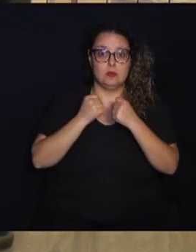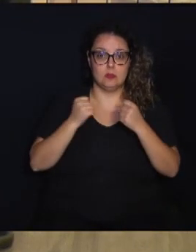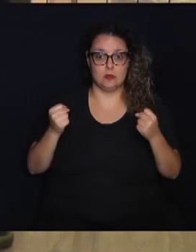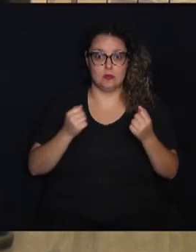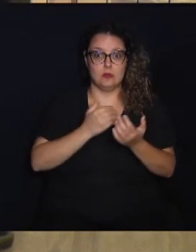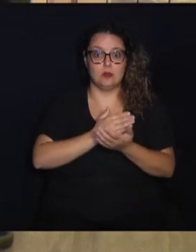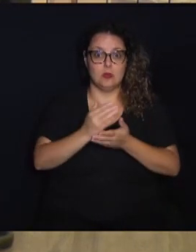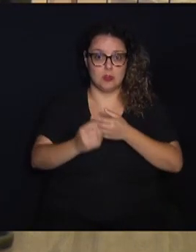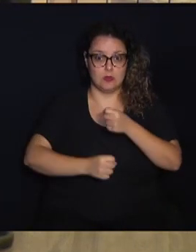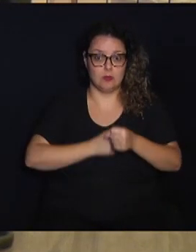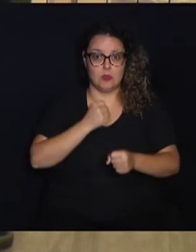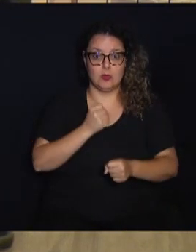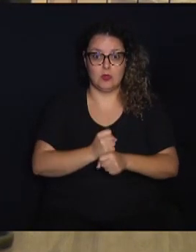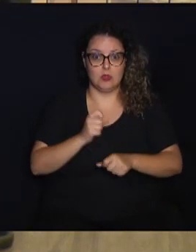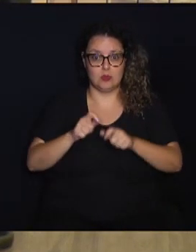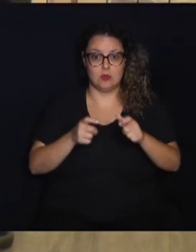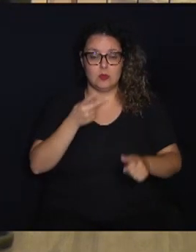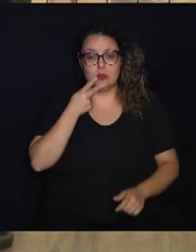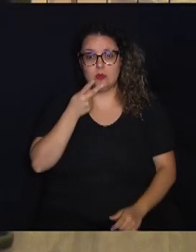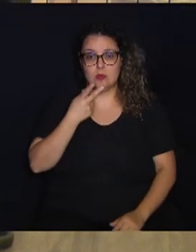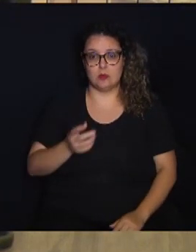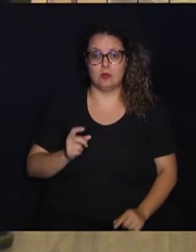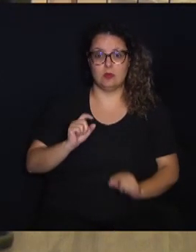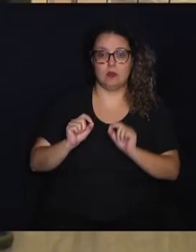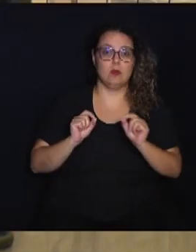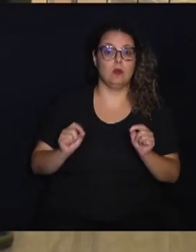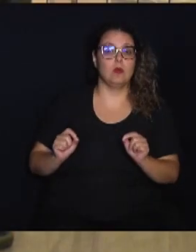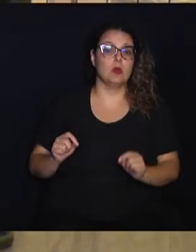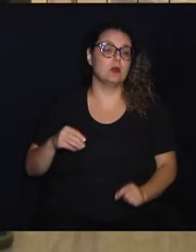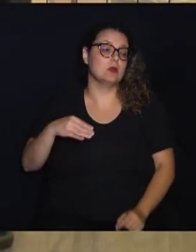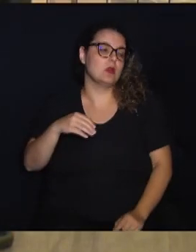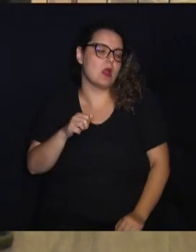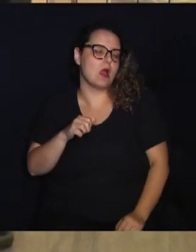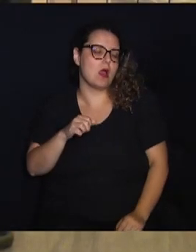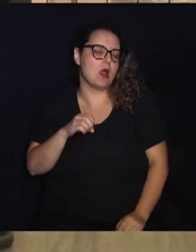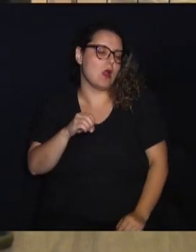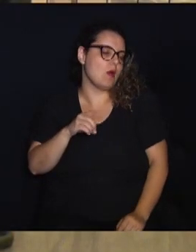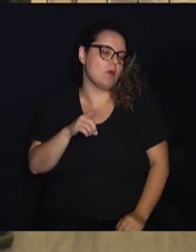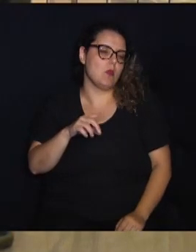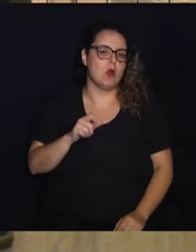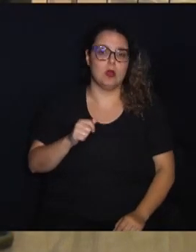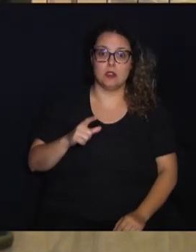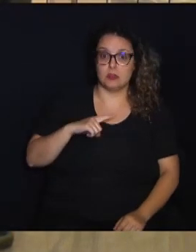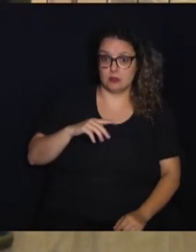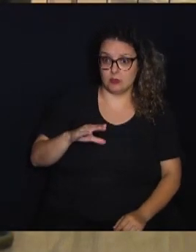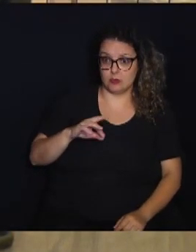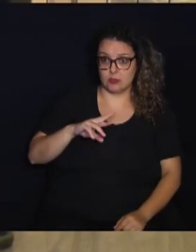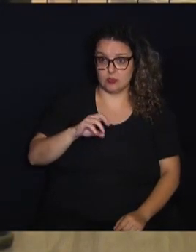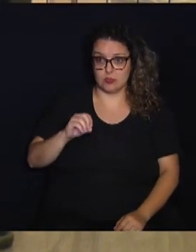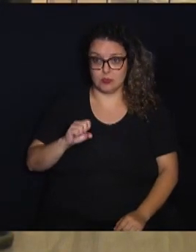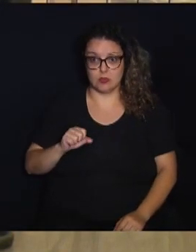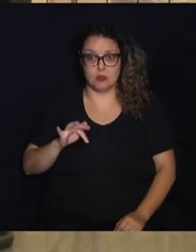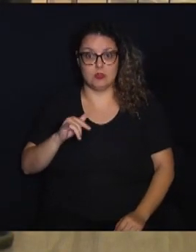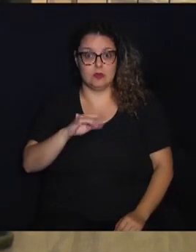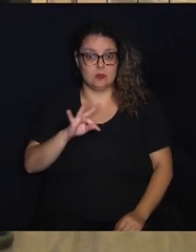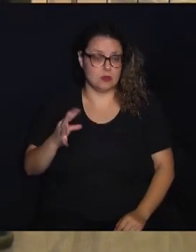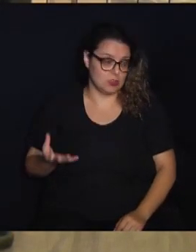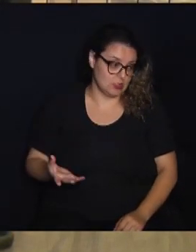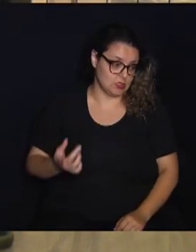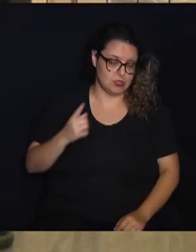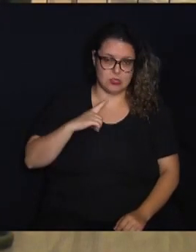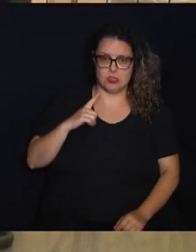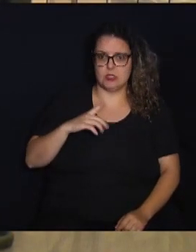do ano, né, as pessoas falam assim, o que tá na moda agora? Teve a época do crossfit, teve a época